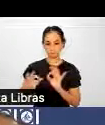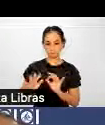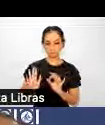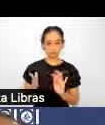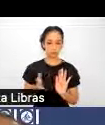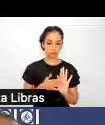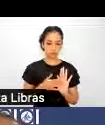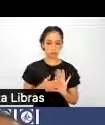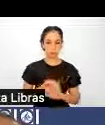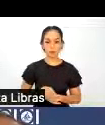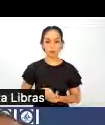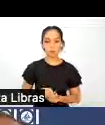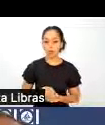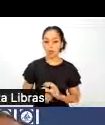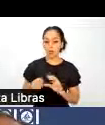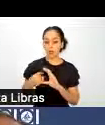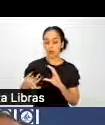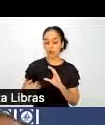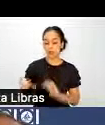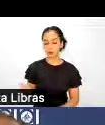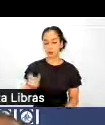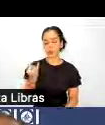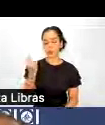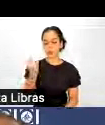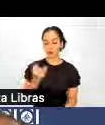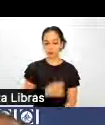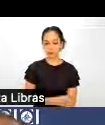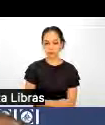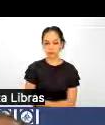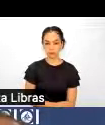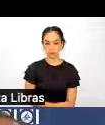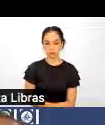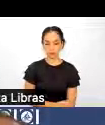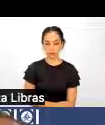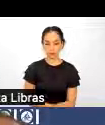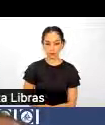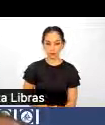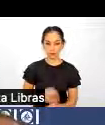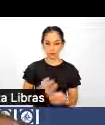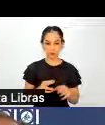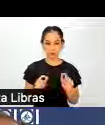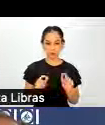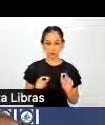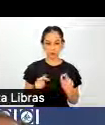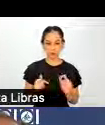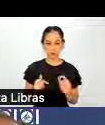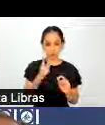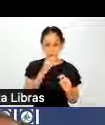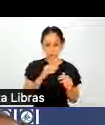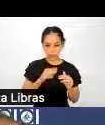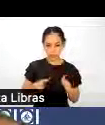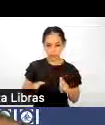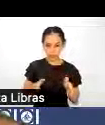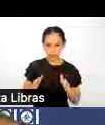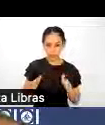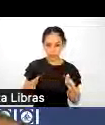proposta, e uma característica importante do redesenho viário é essa solução de travessias, que são apertadas, né,